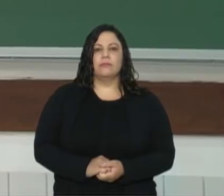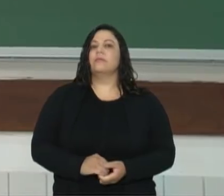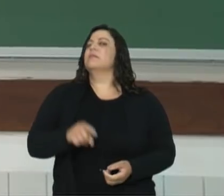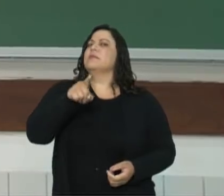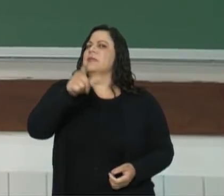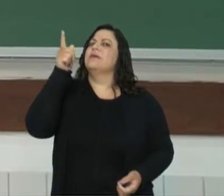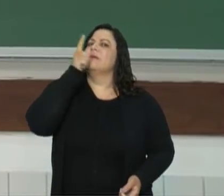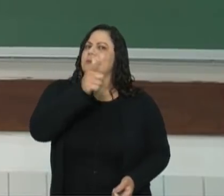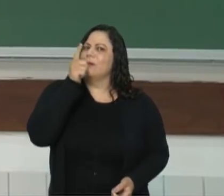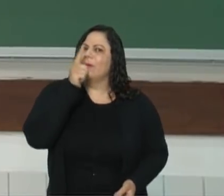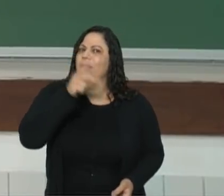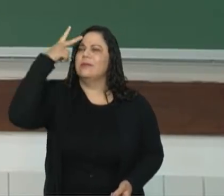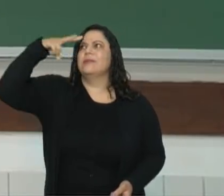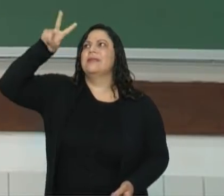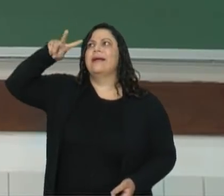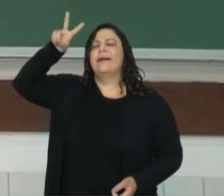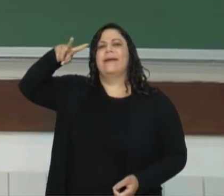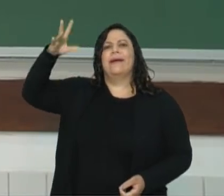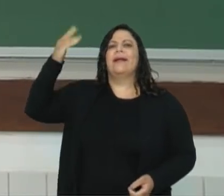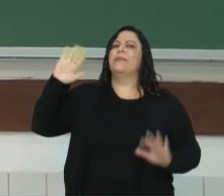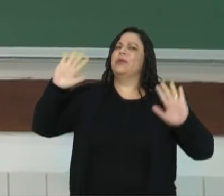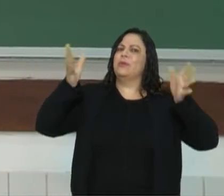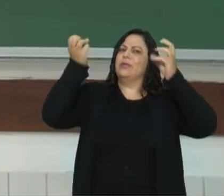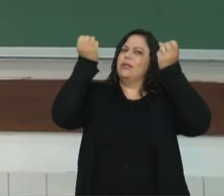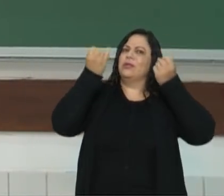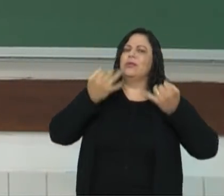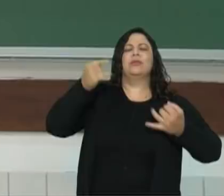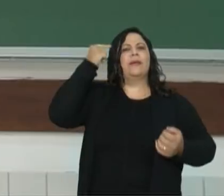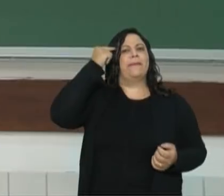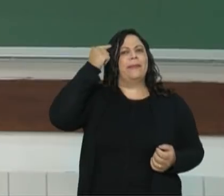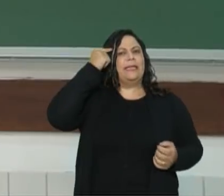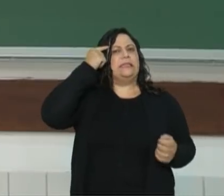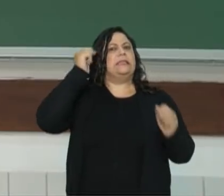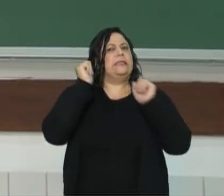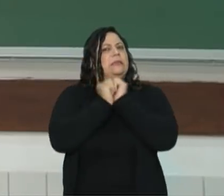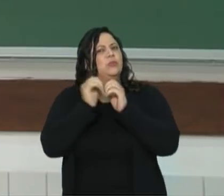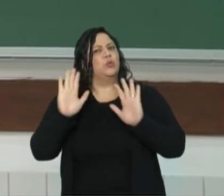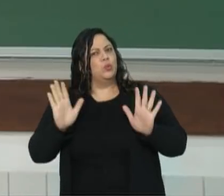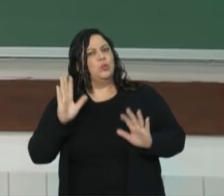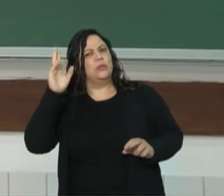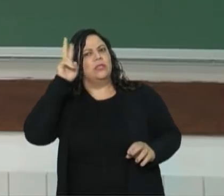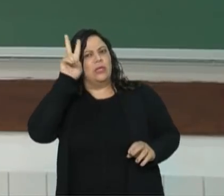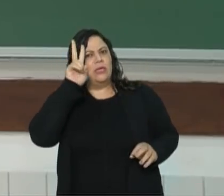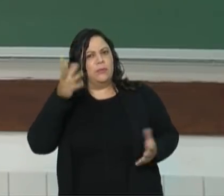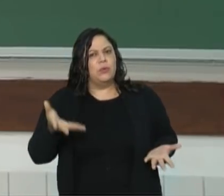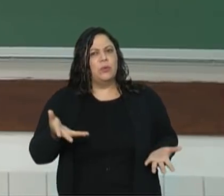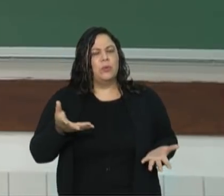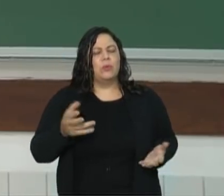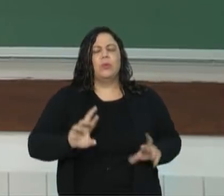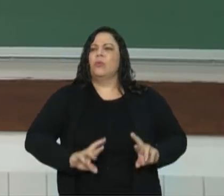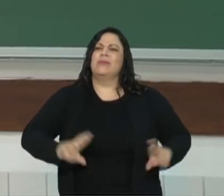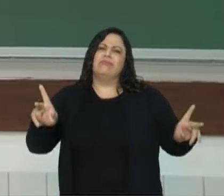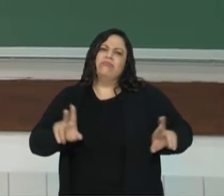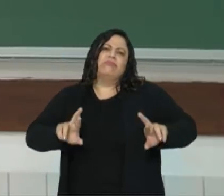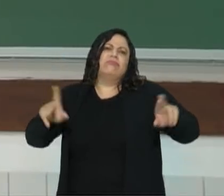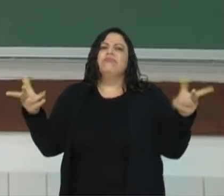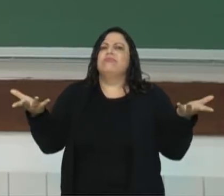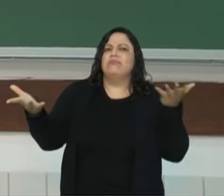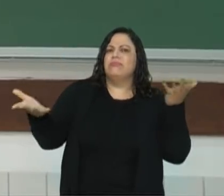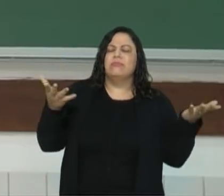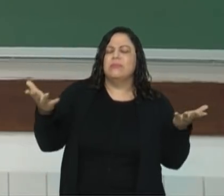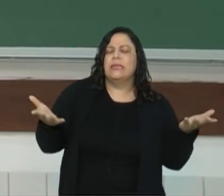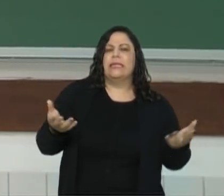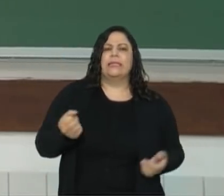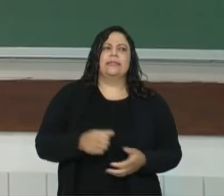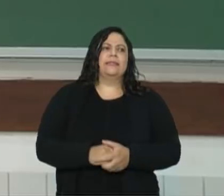você conseguiu se lembrar do que a gente acabou de pensar junto aqui? Quais são as diferenças? Você pode fazer, quando é